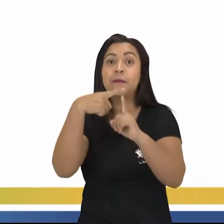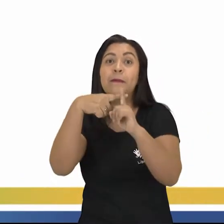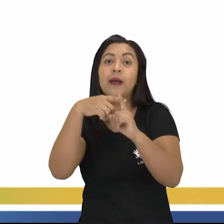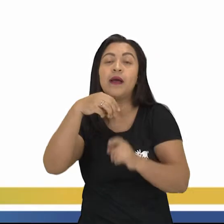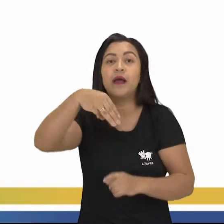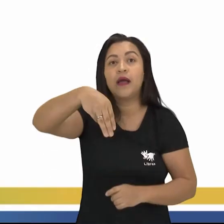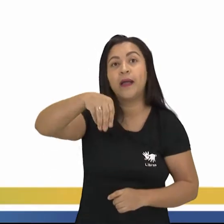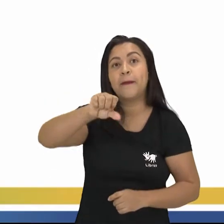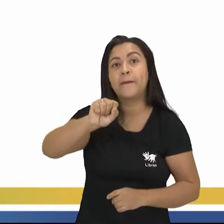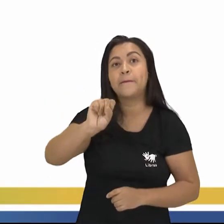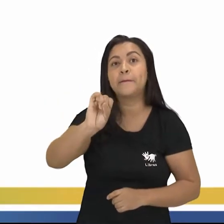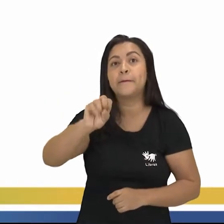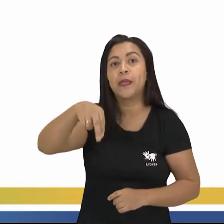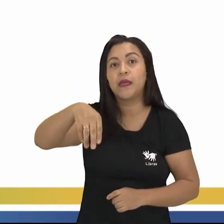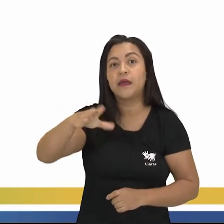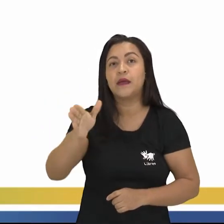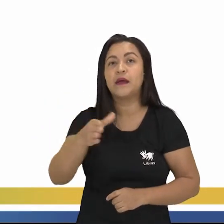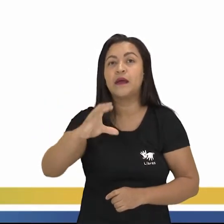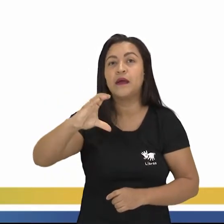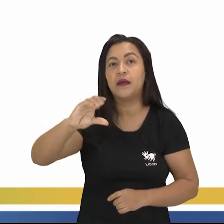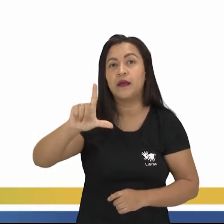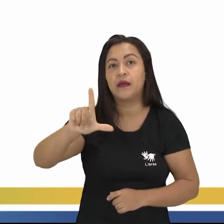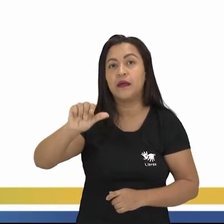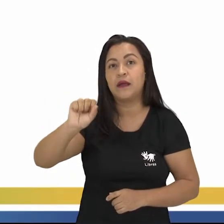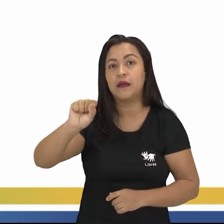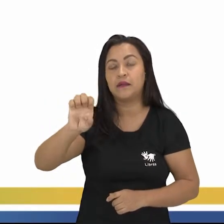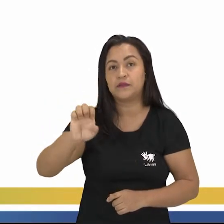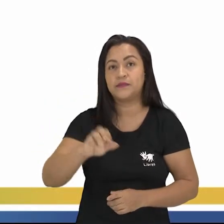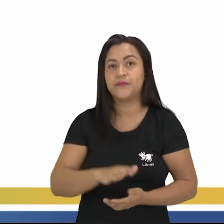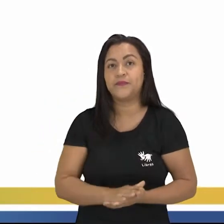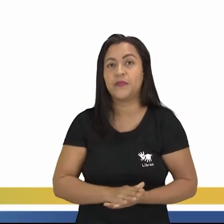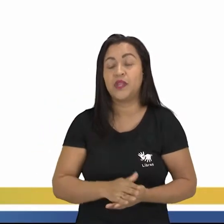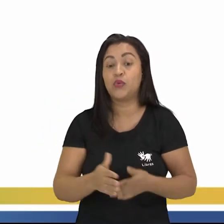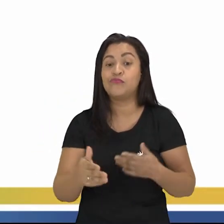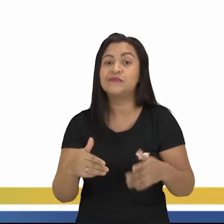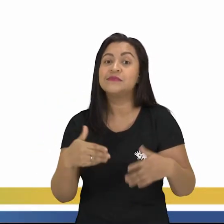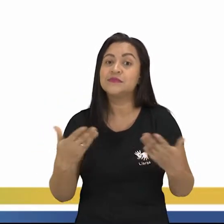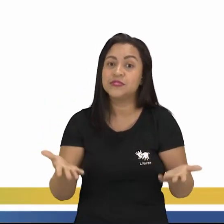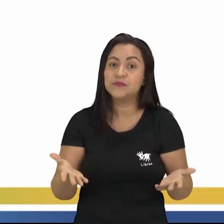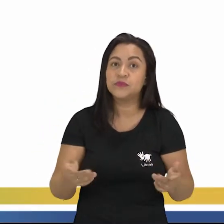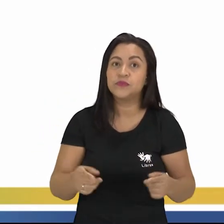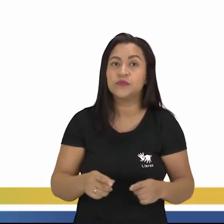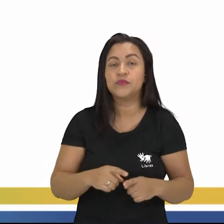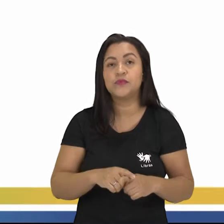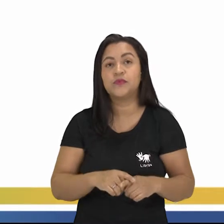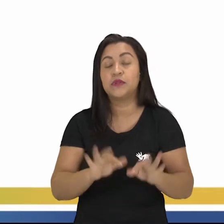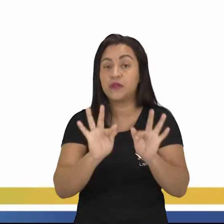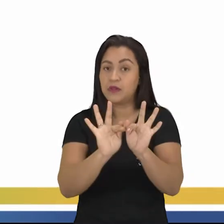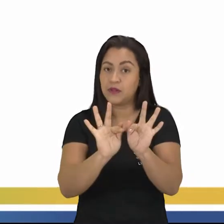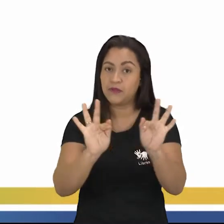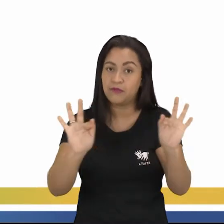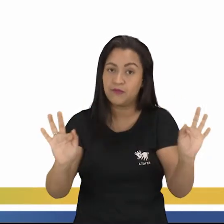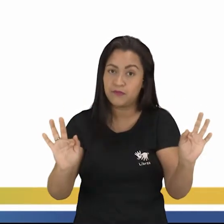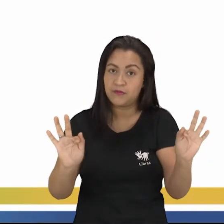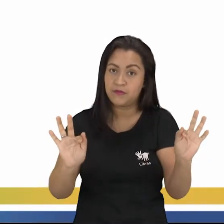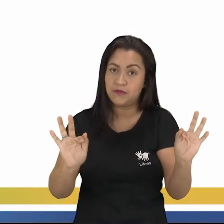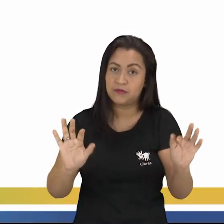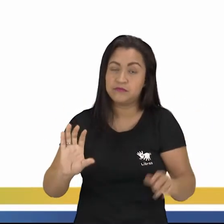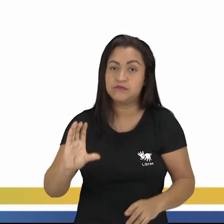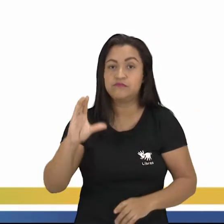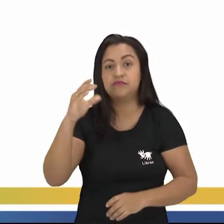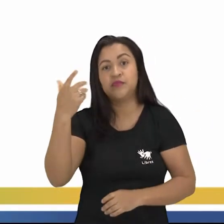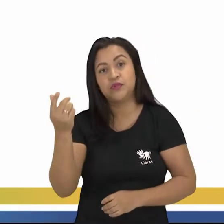resultado. Dependendo de qual oração condicional, nós teremos um resultado X para aquela condição que a gente